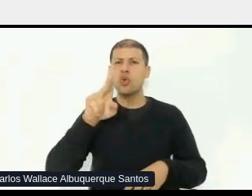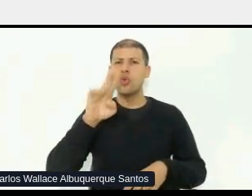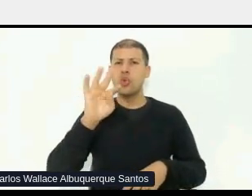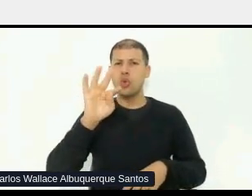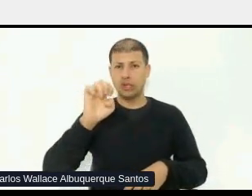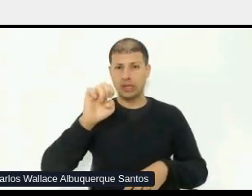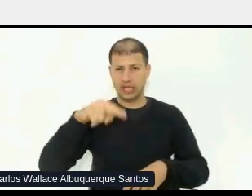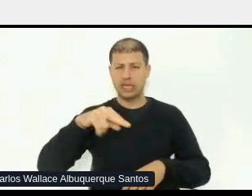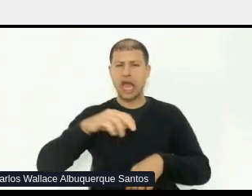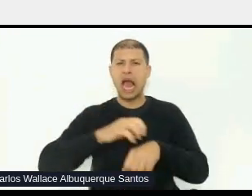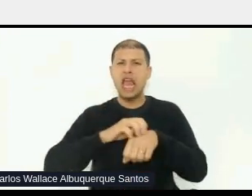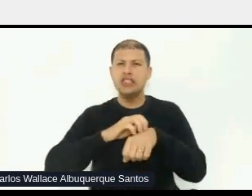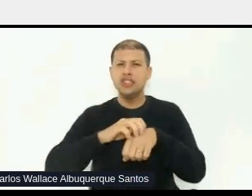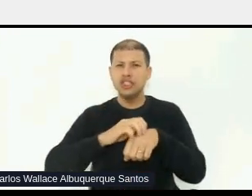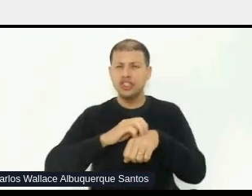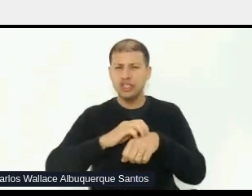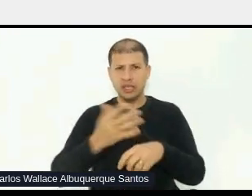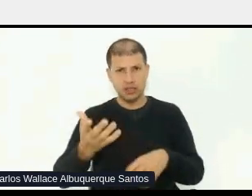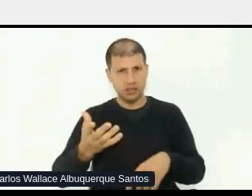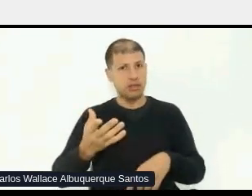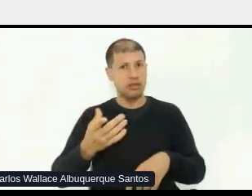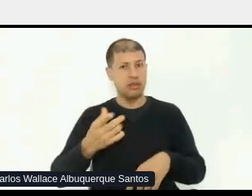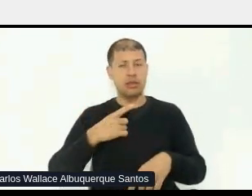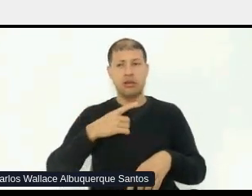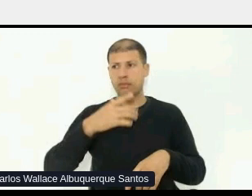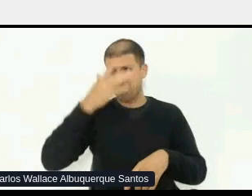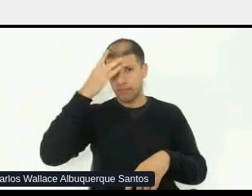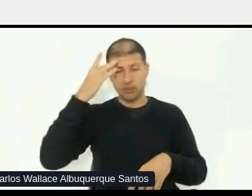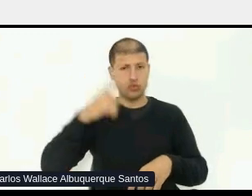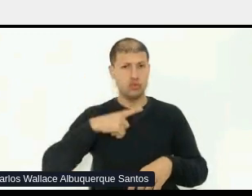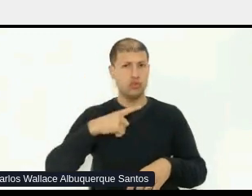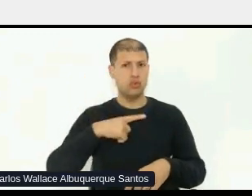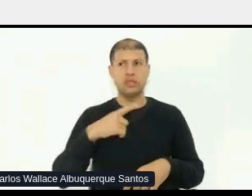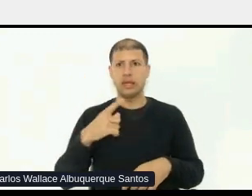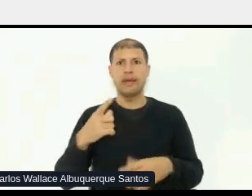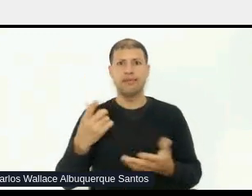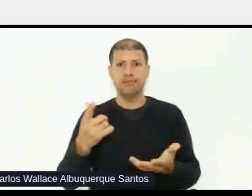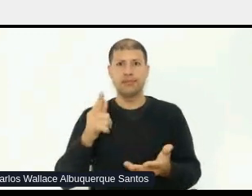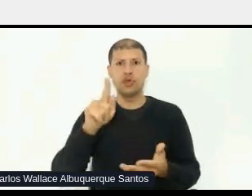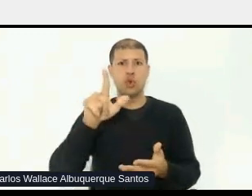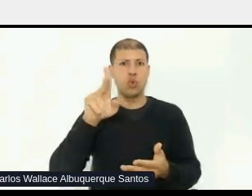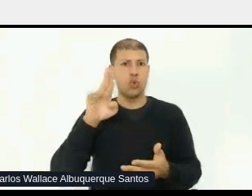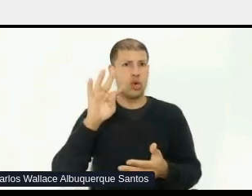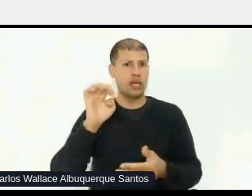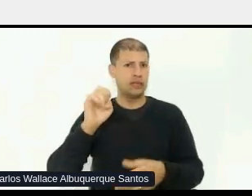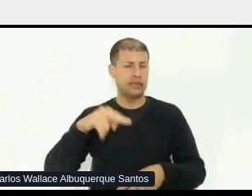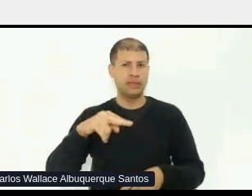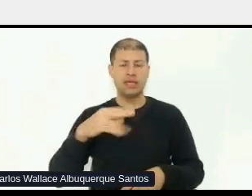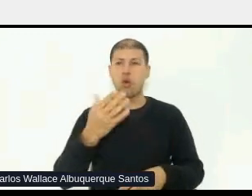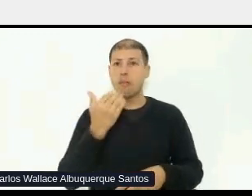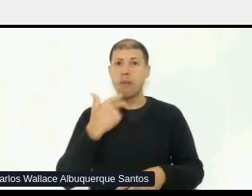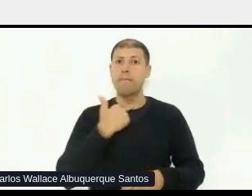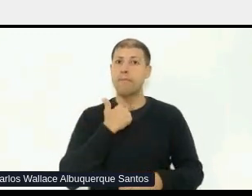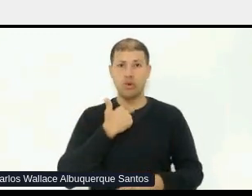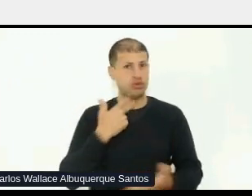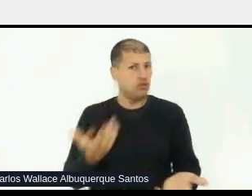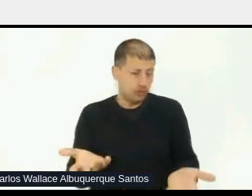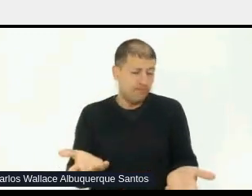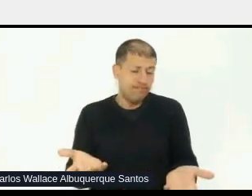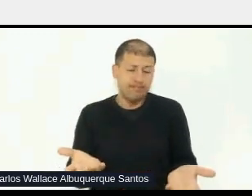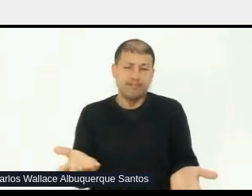bastante. Eu convivo com pessoas que têm resistência não celíaca ao glúten e é um desafio, é uma adaptação,